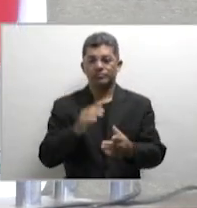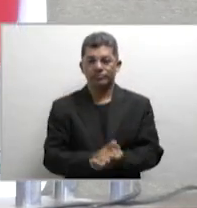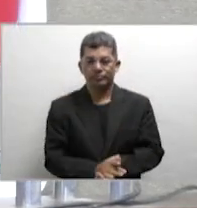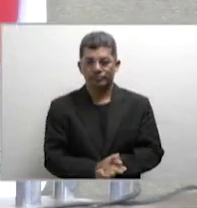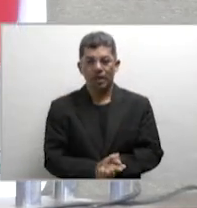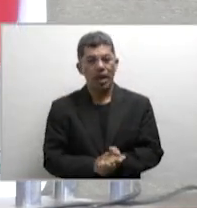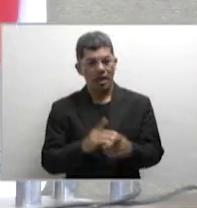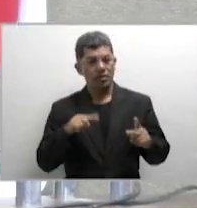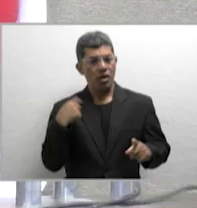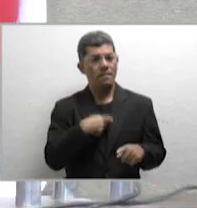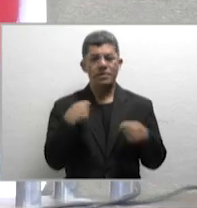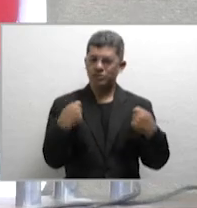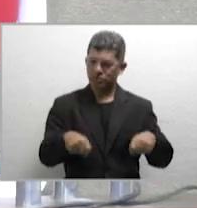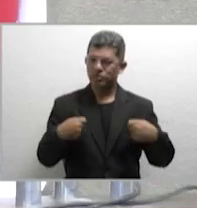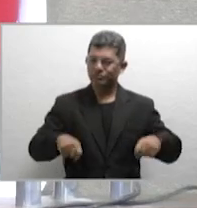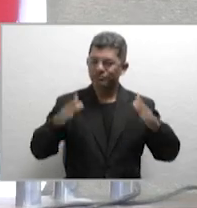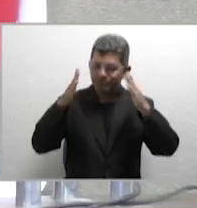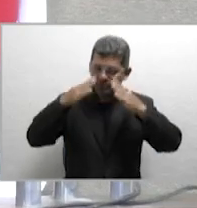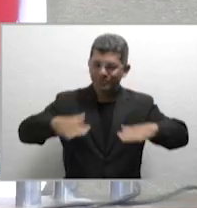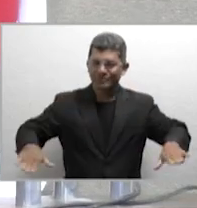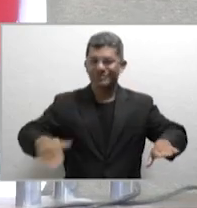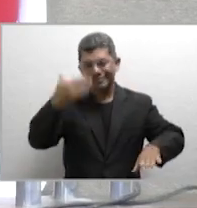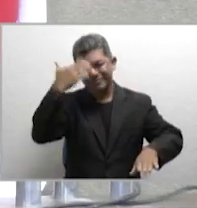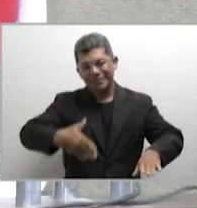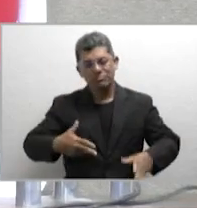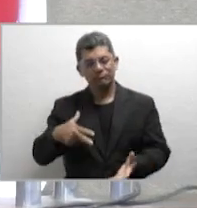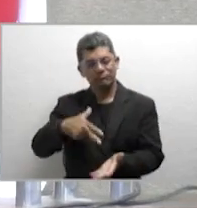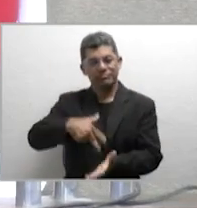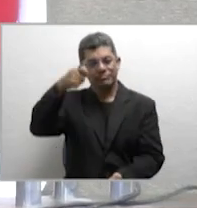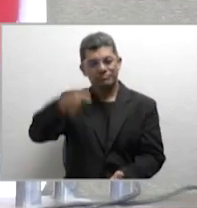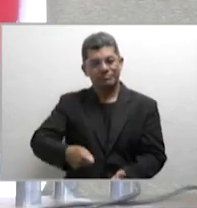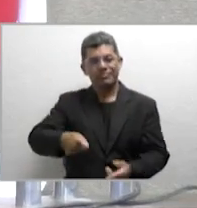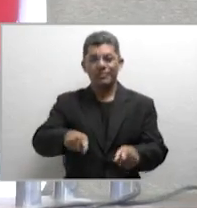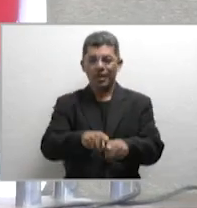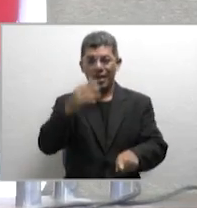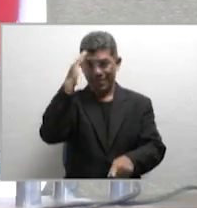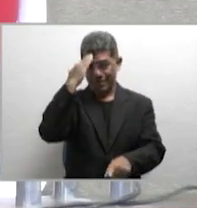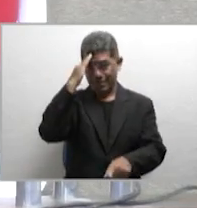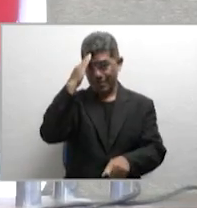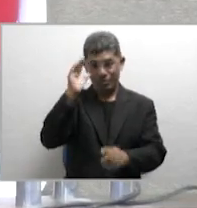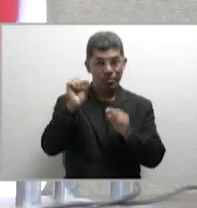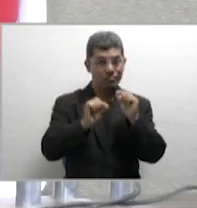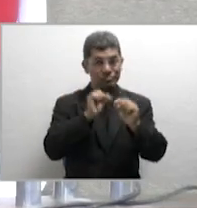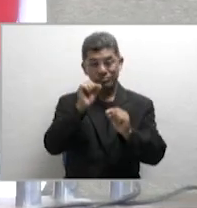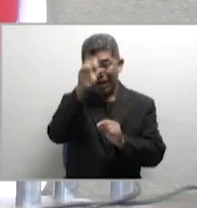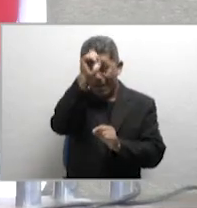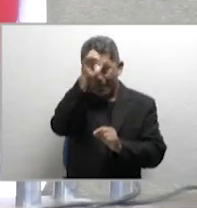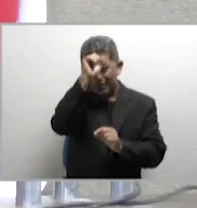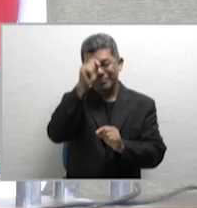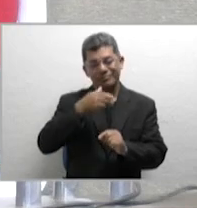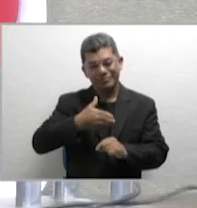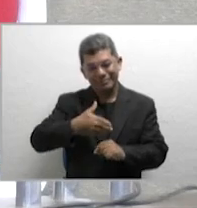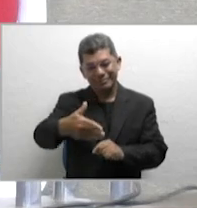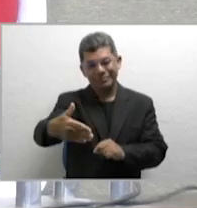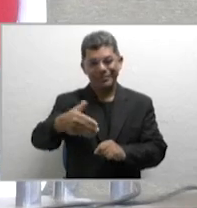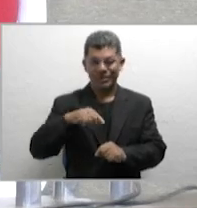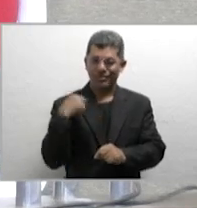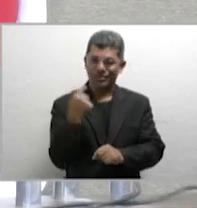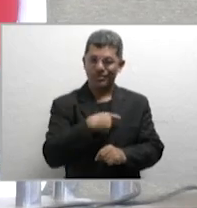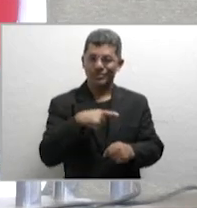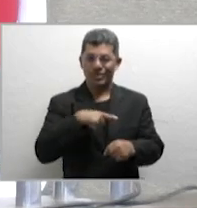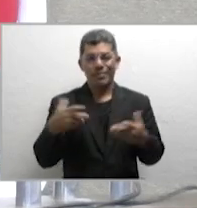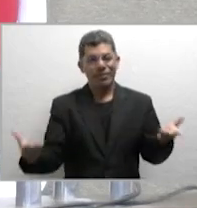A gente precisa ter humildade e os pés no chão para entender que nós estamos em constante aprendizado. E é isso que nós